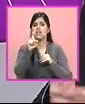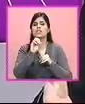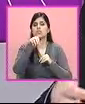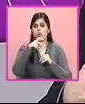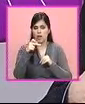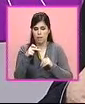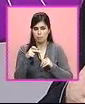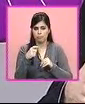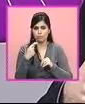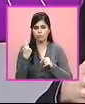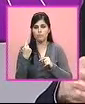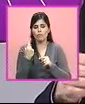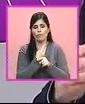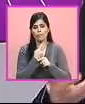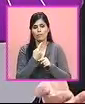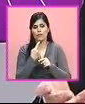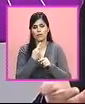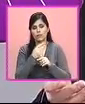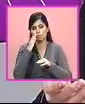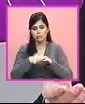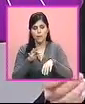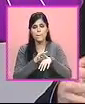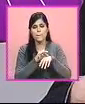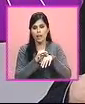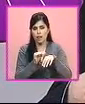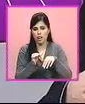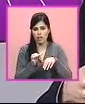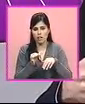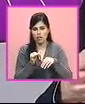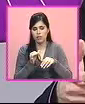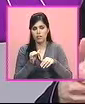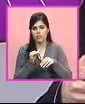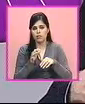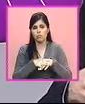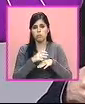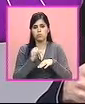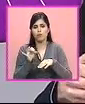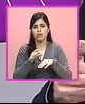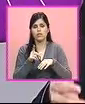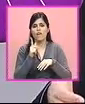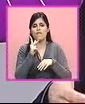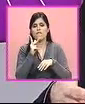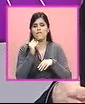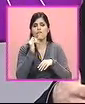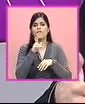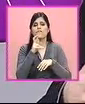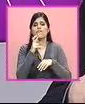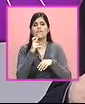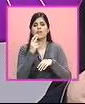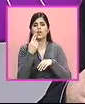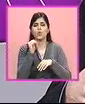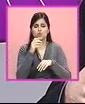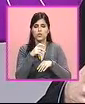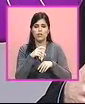na pele e que resulta da reativação do vírus que provoca a varicela.